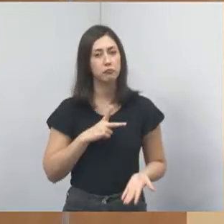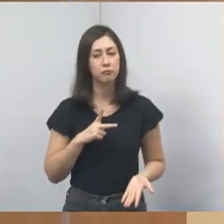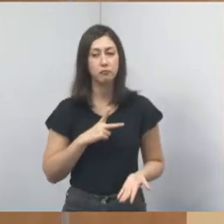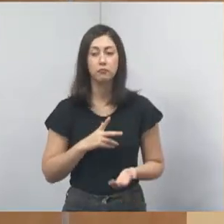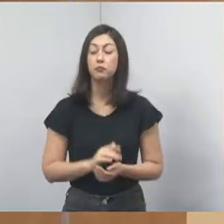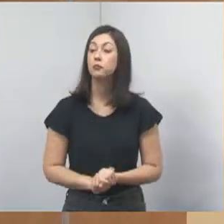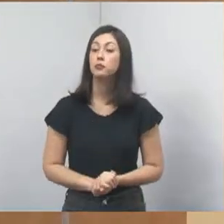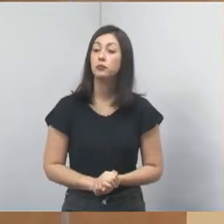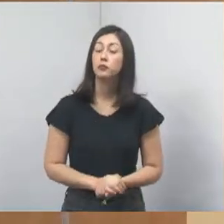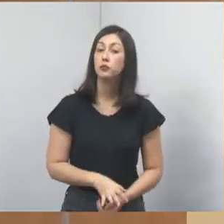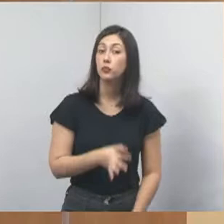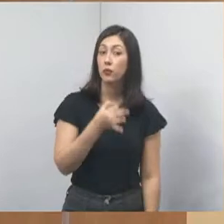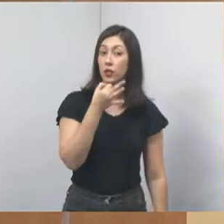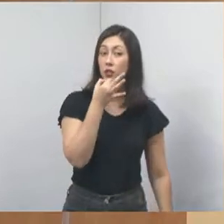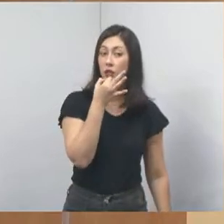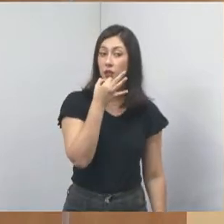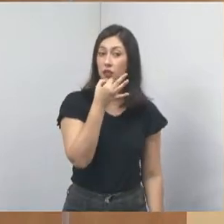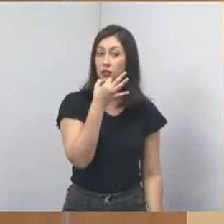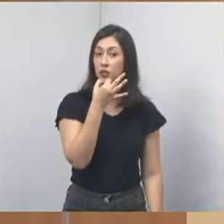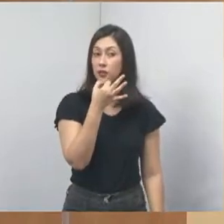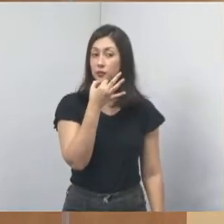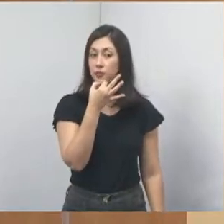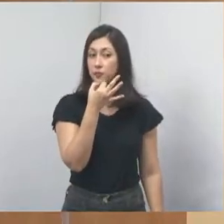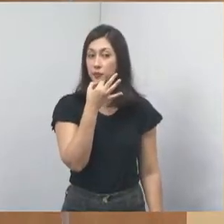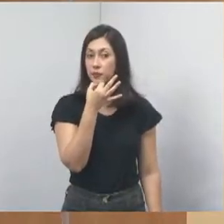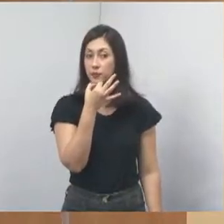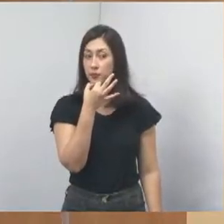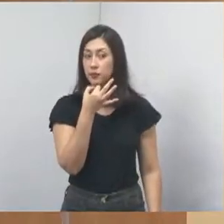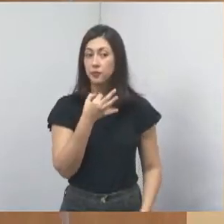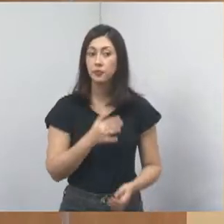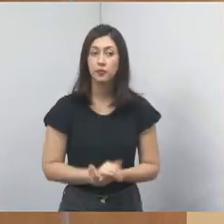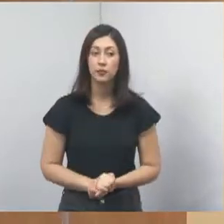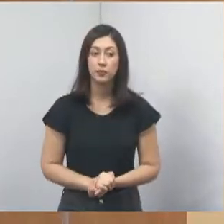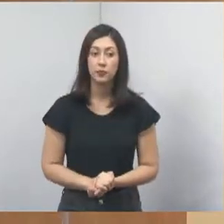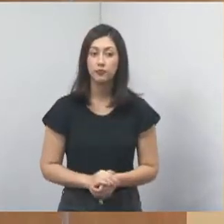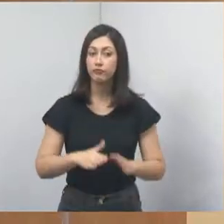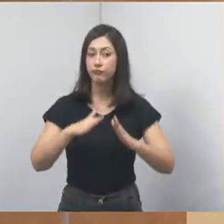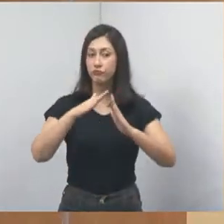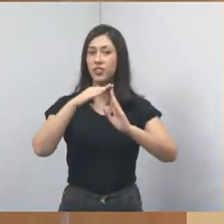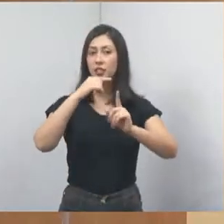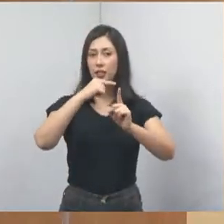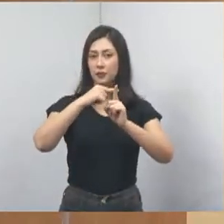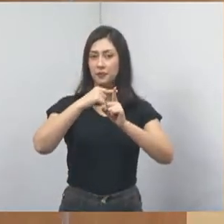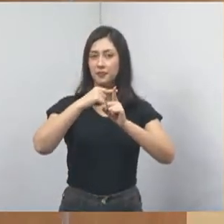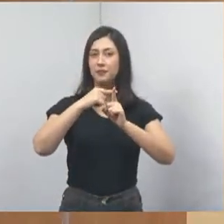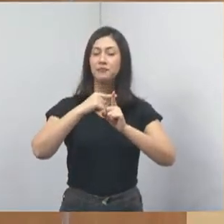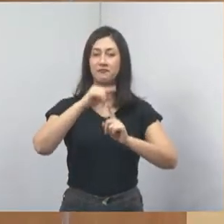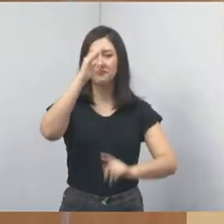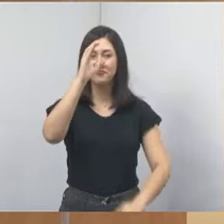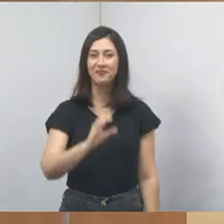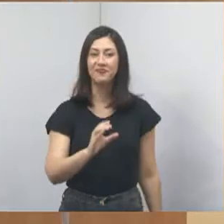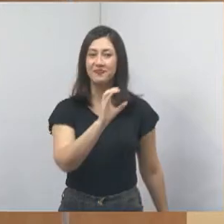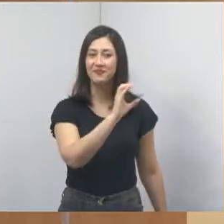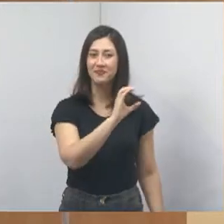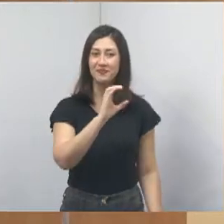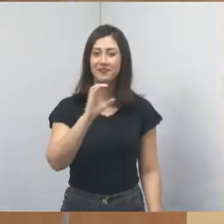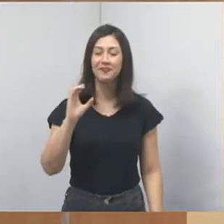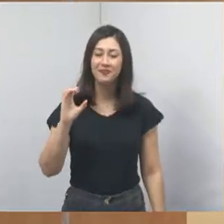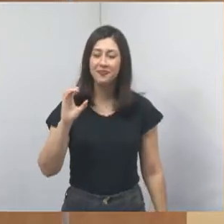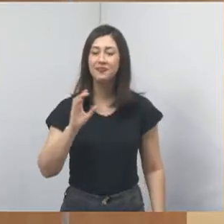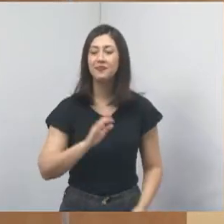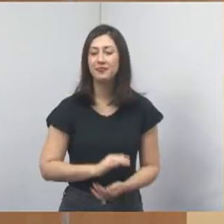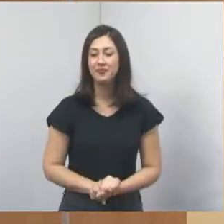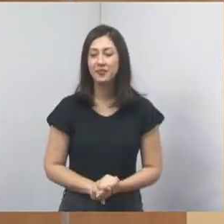Do ponto de vista eclesial, e aí falo especificamente de uma realidade eclesial católica,